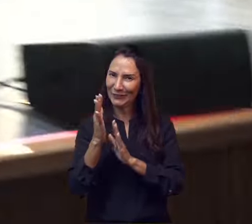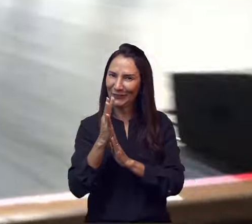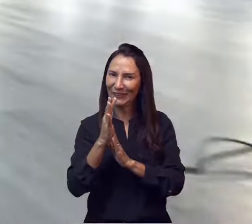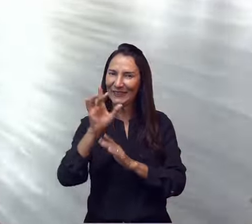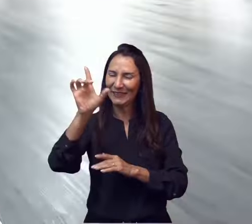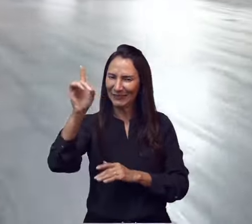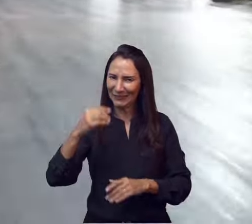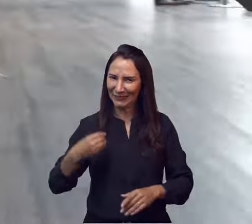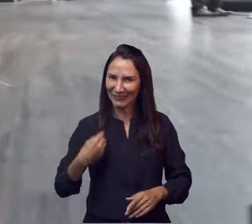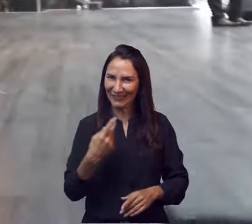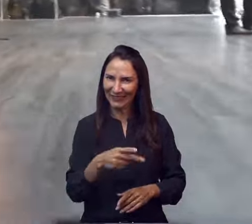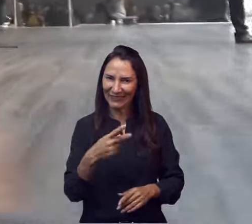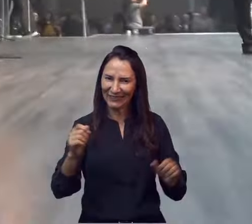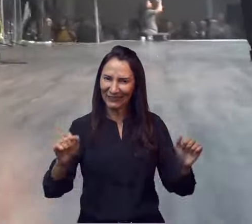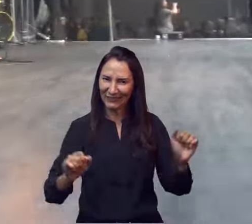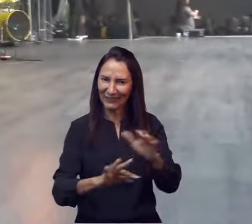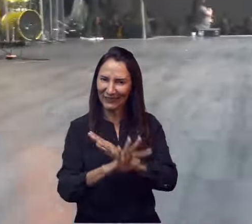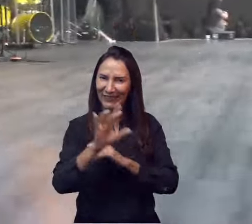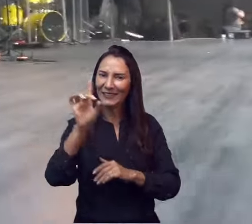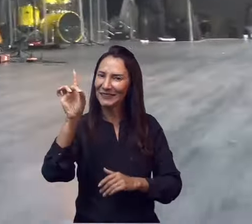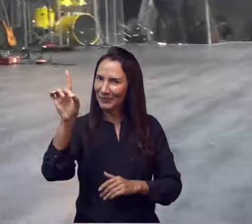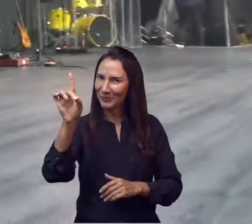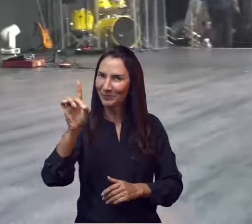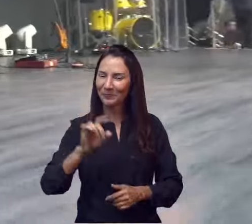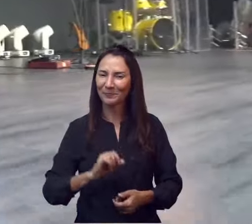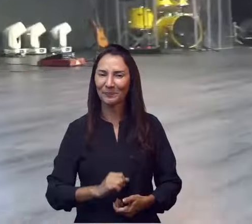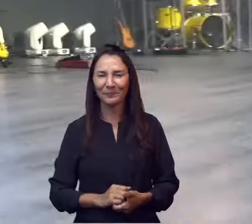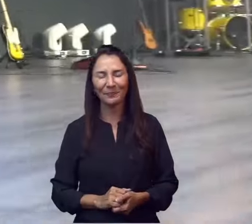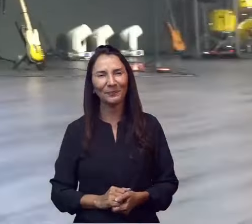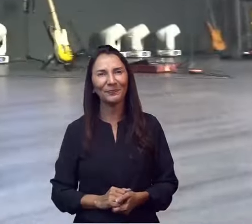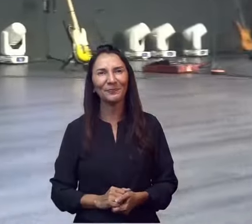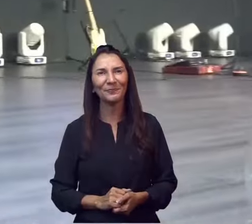Silas glória a Deus